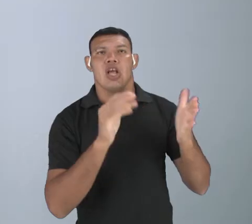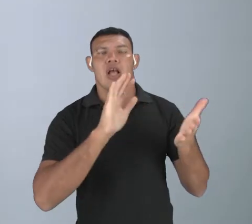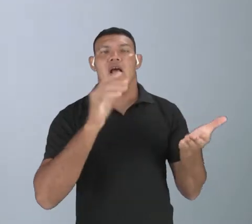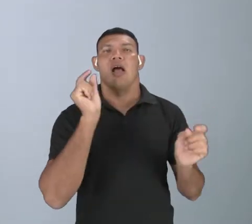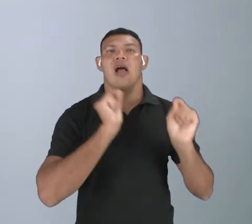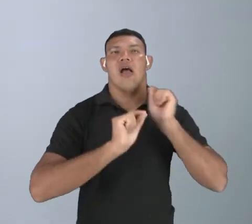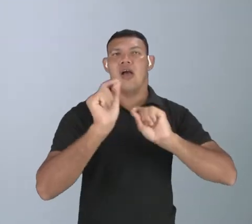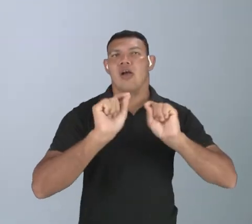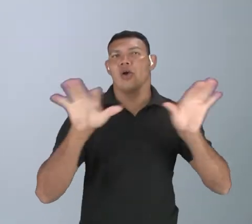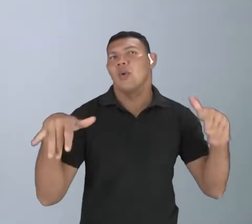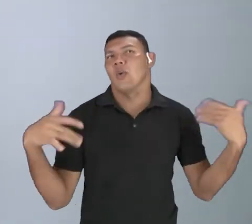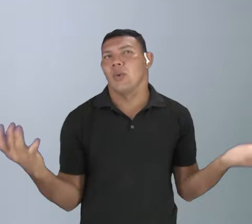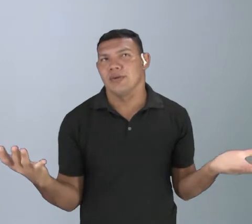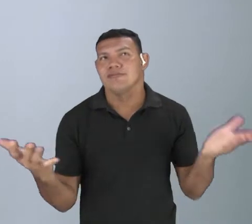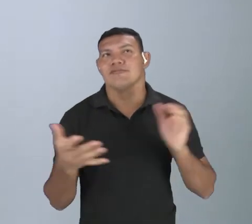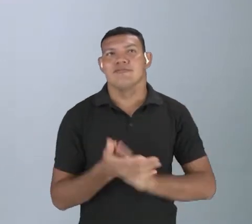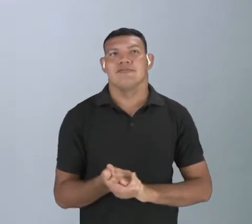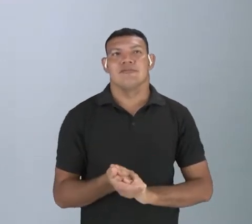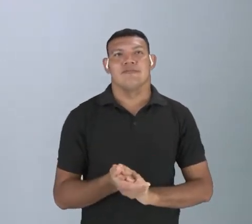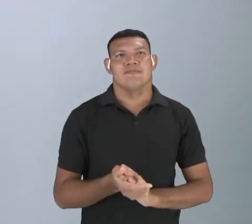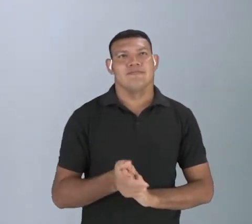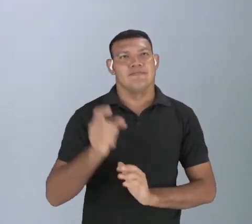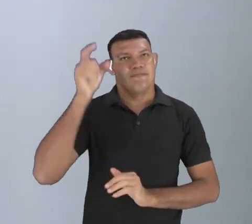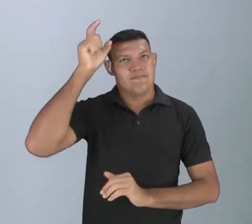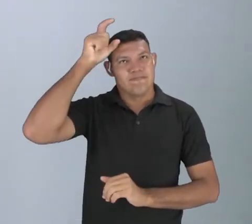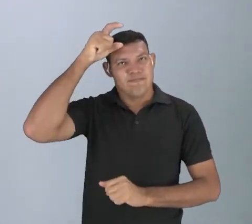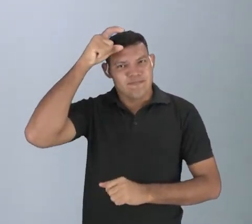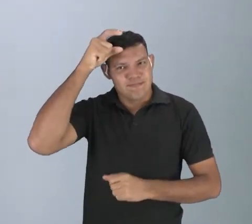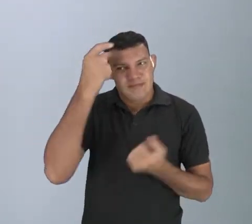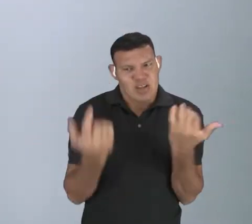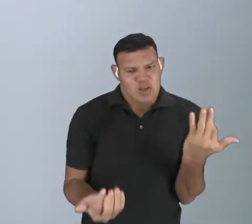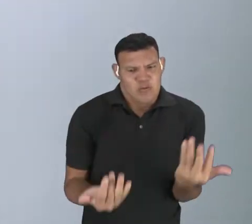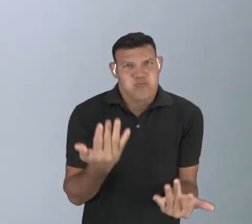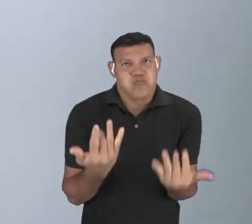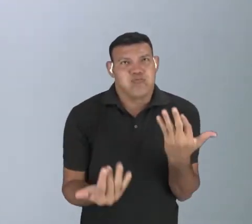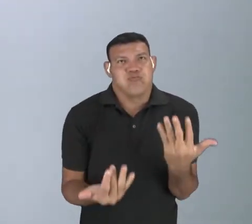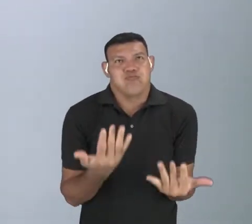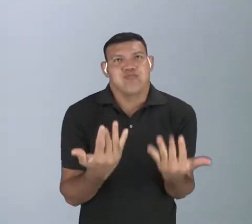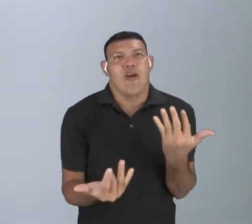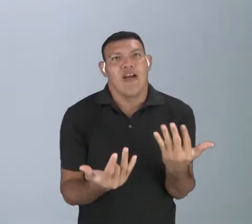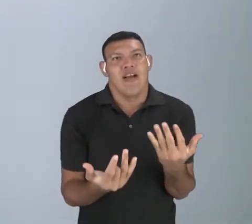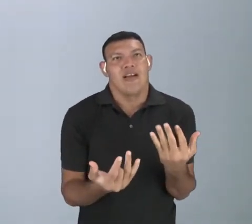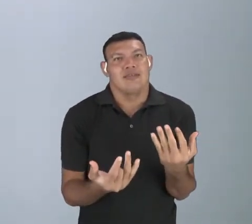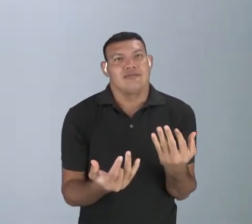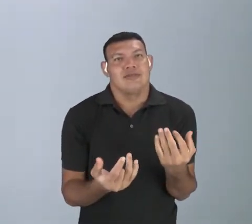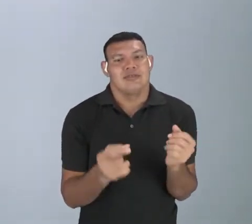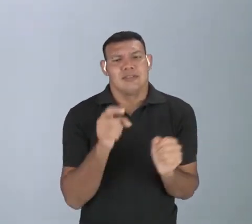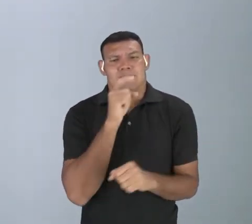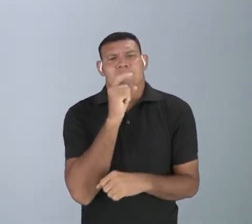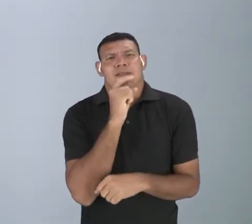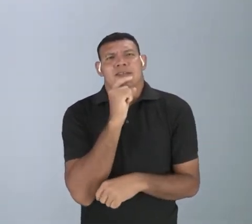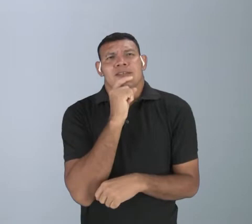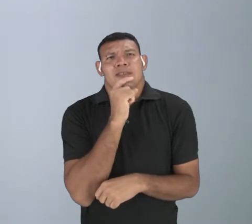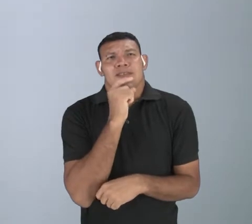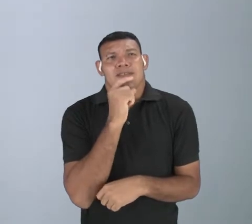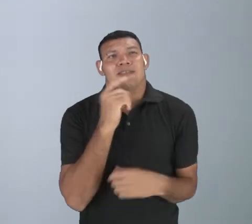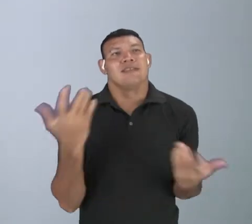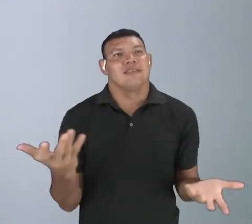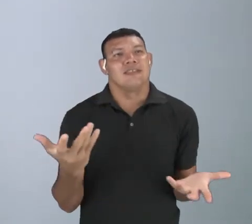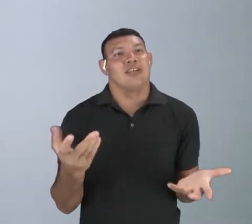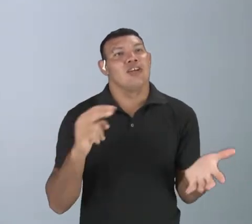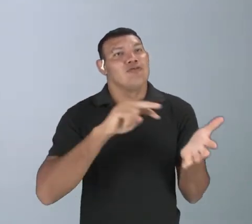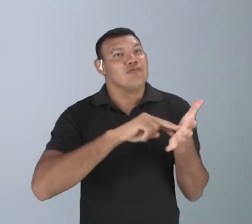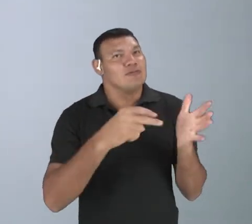pessoais, ela vai mudar de acordo com o lugar para onde você for. Por exemplo, lá nos Estados Unidos, eles costumam dizer when the hell